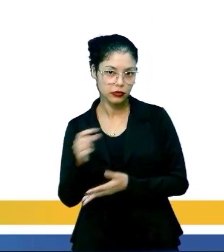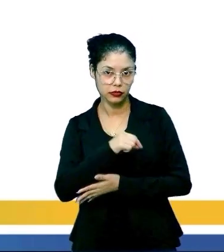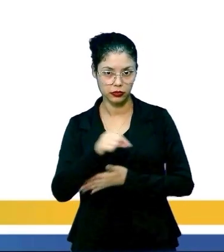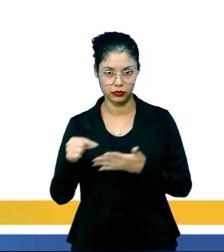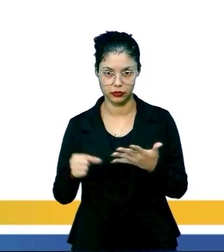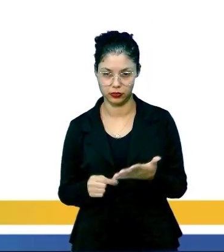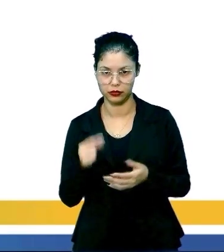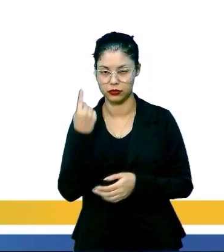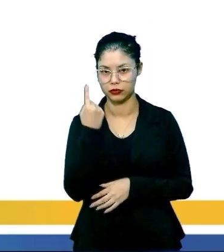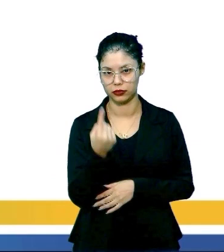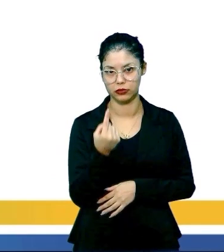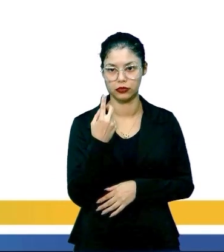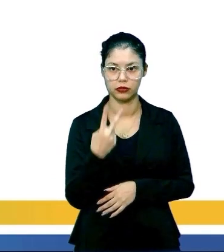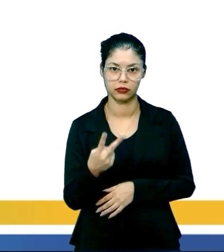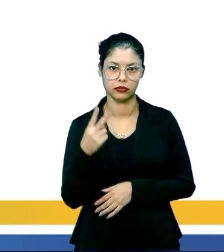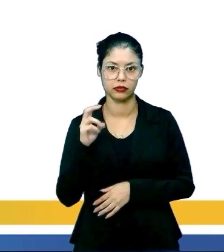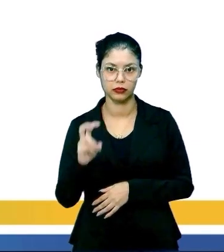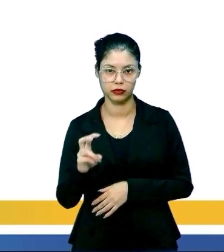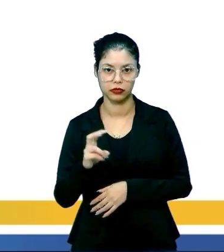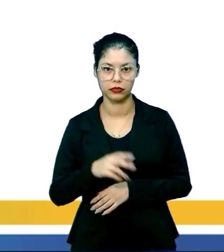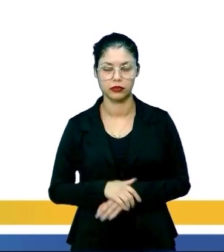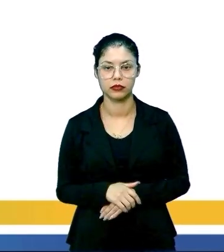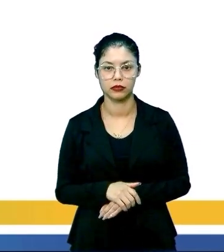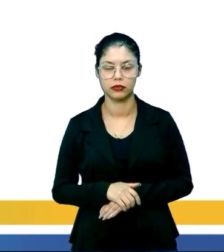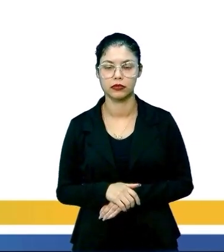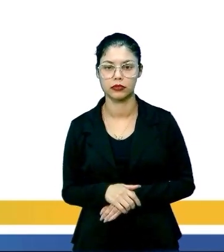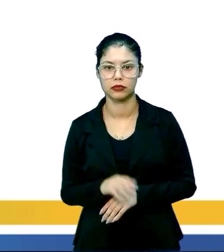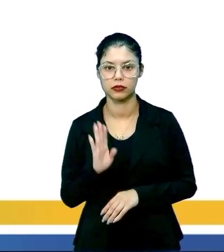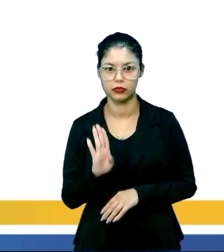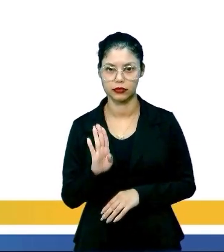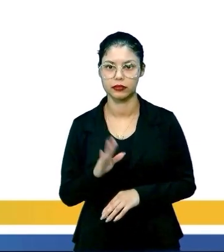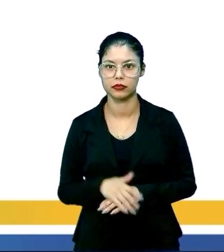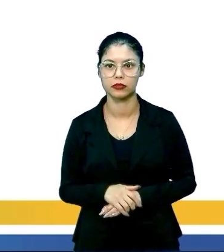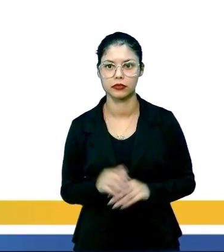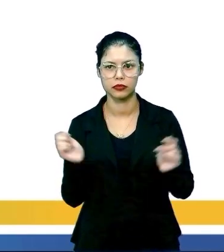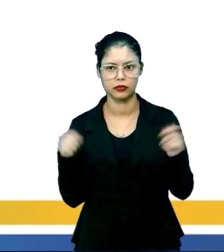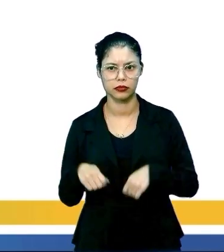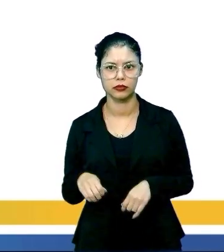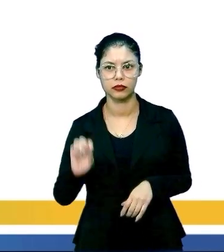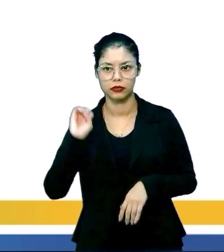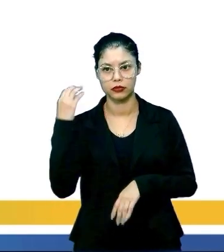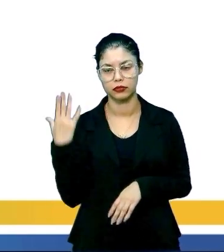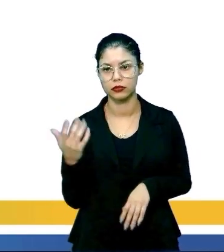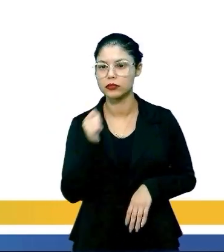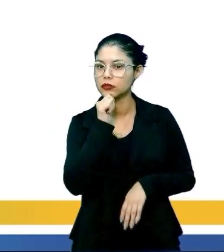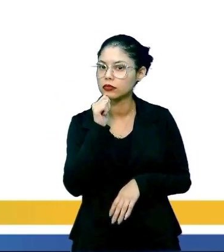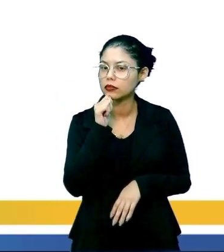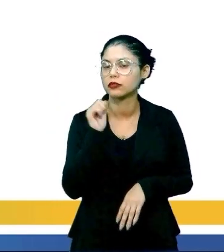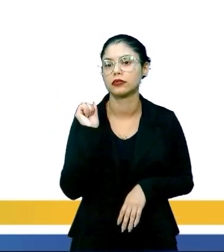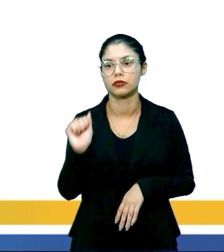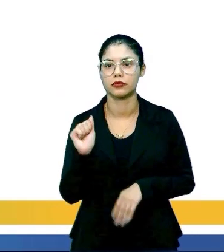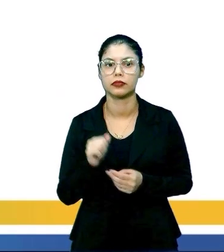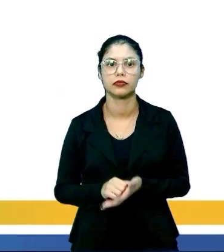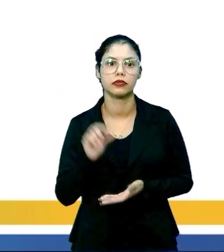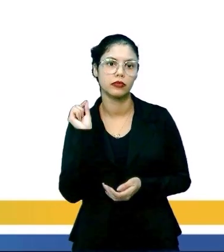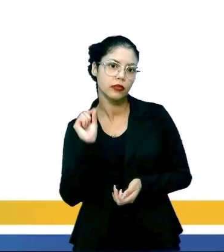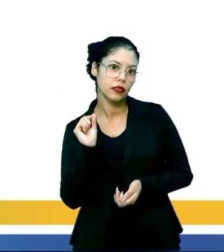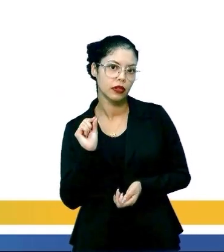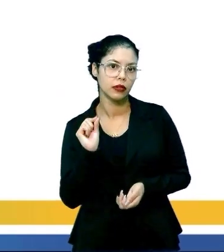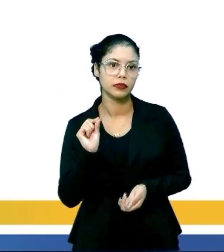É que todos os elementos de B, 1, 2 e 5, possuem um correspondente em